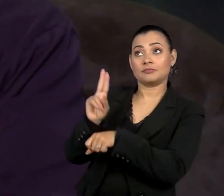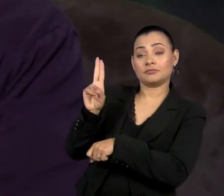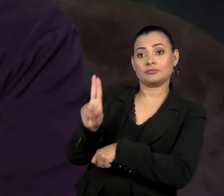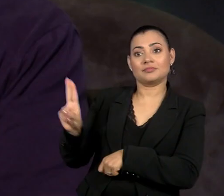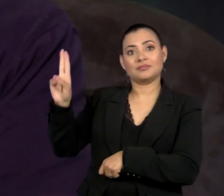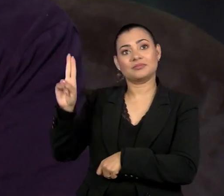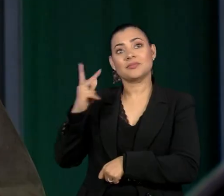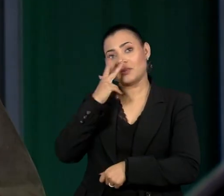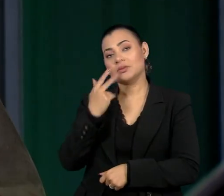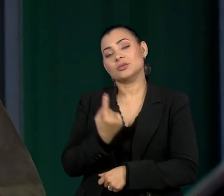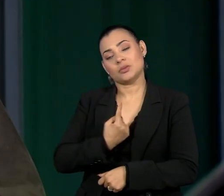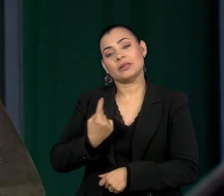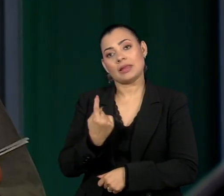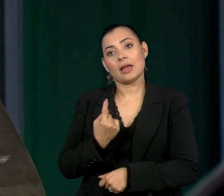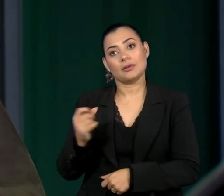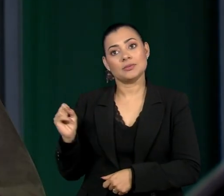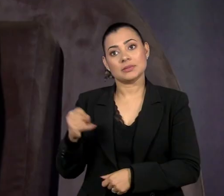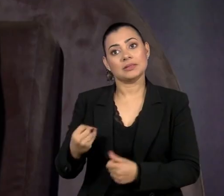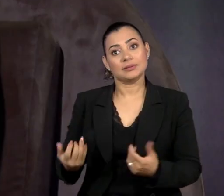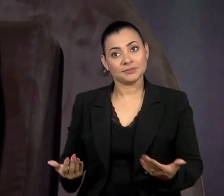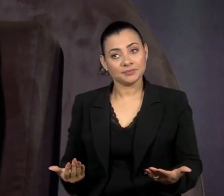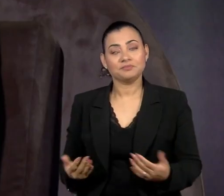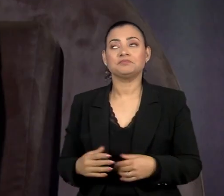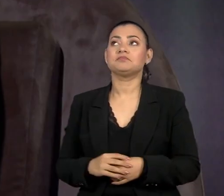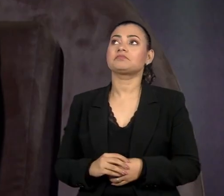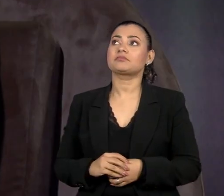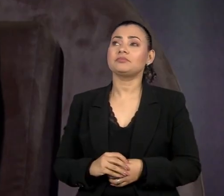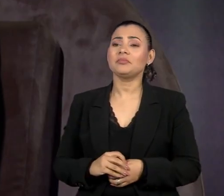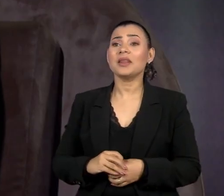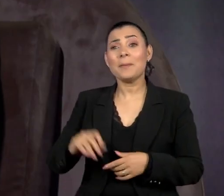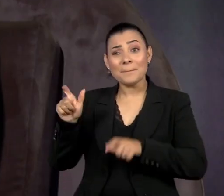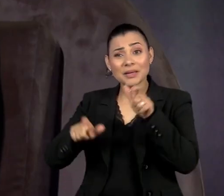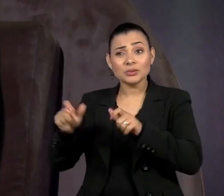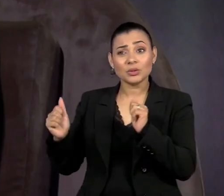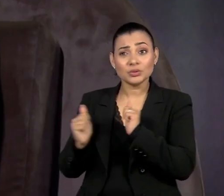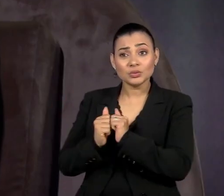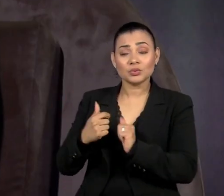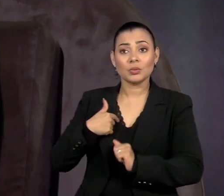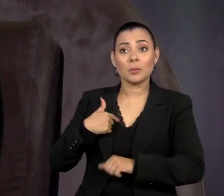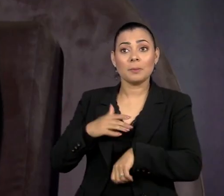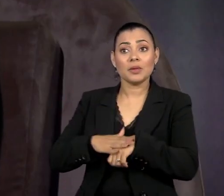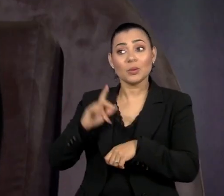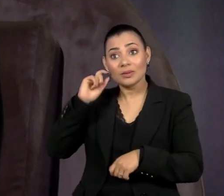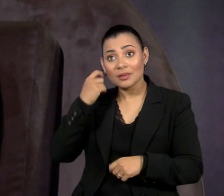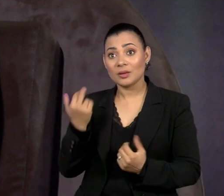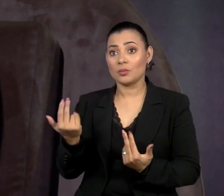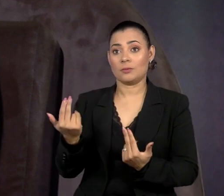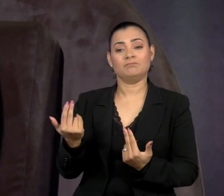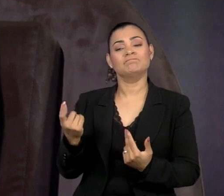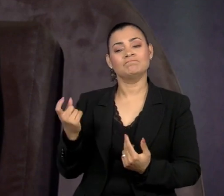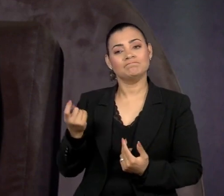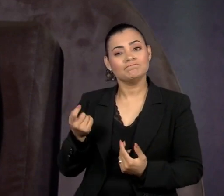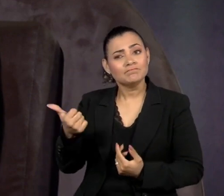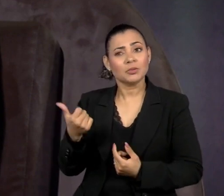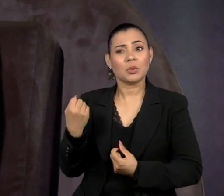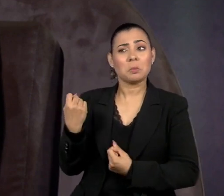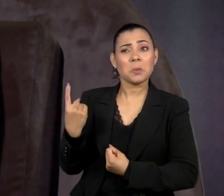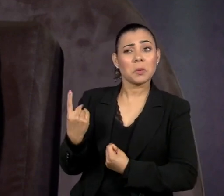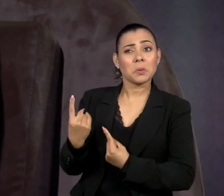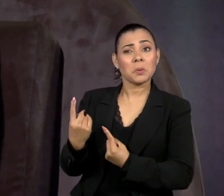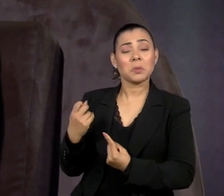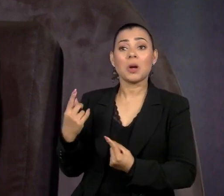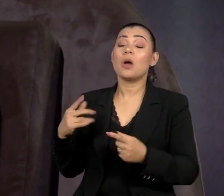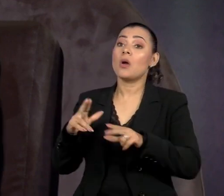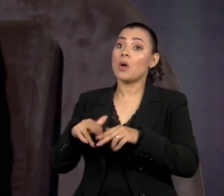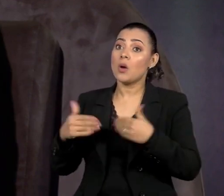muito solitária. Tinha poucas pessoas junto comigo nessa mesma caminhada. São pessoas que hoje também